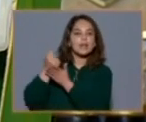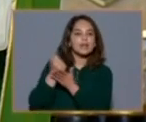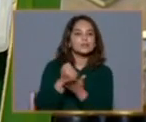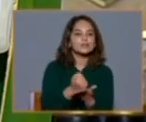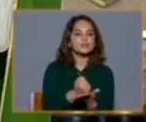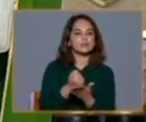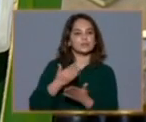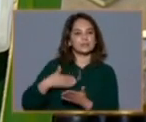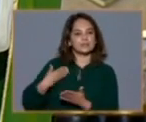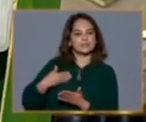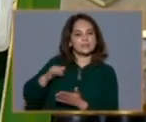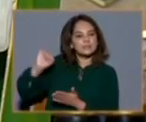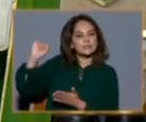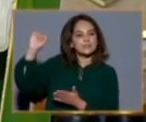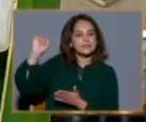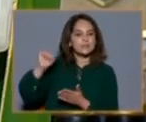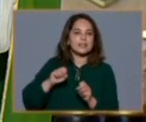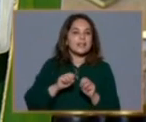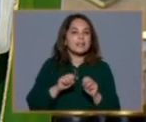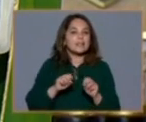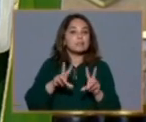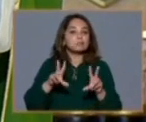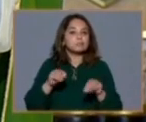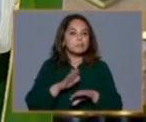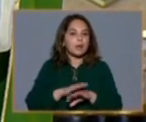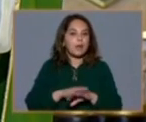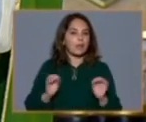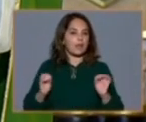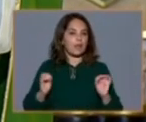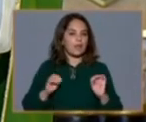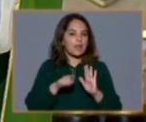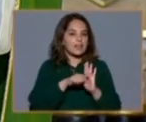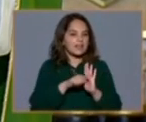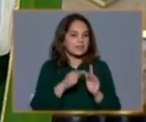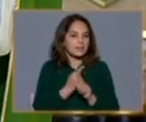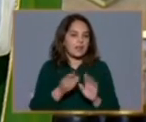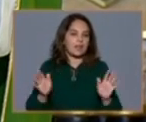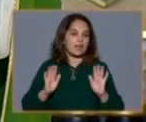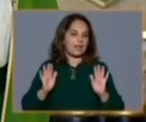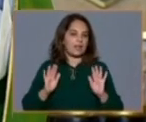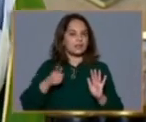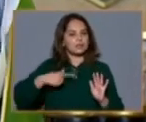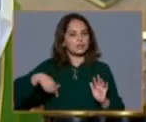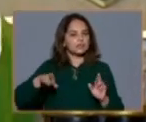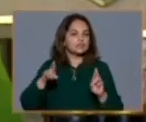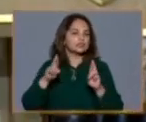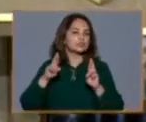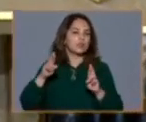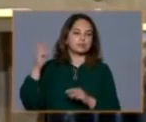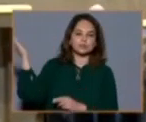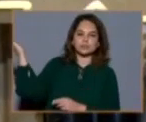misericórdia, sejamos sempre livres do pecado e de toda a perturbação, enquanto esperamos a vinda